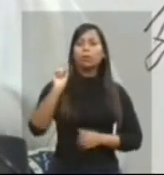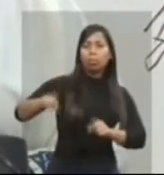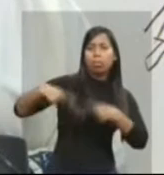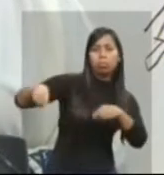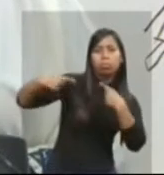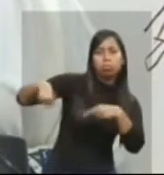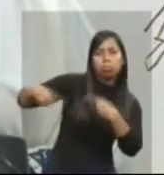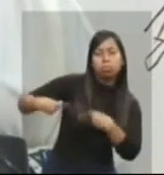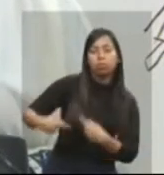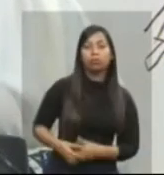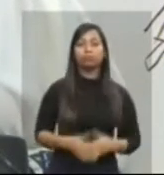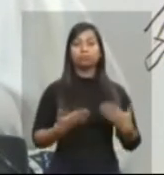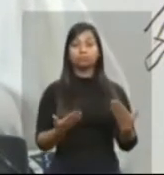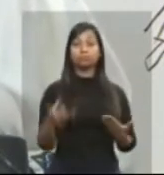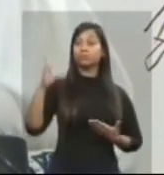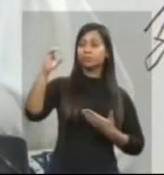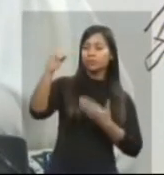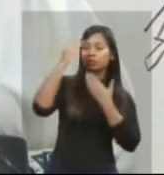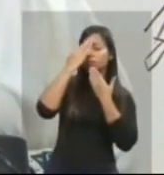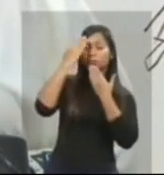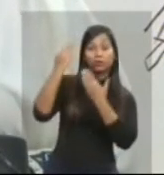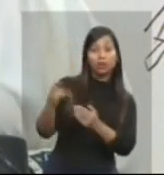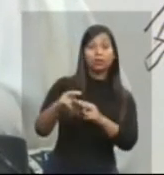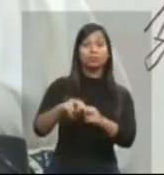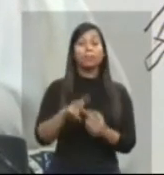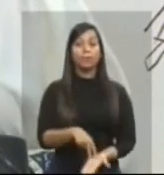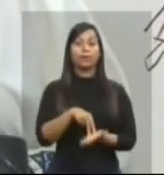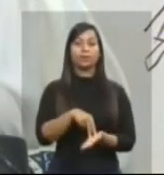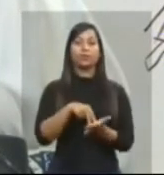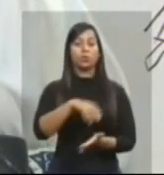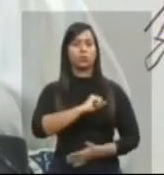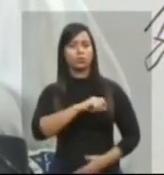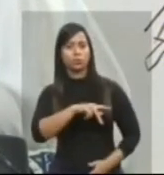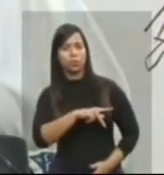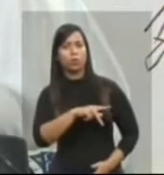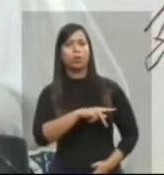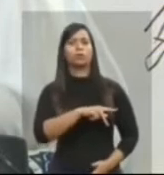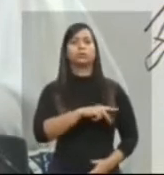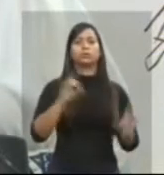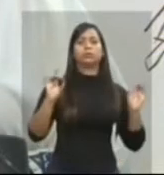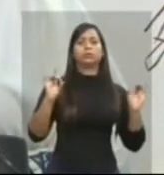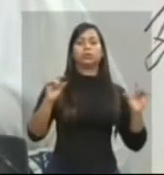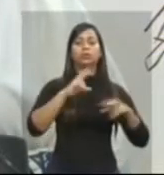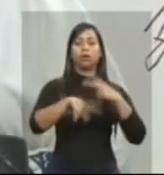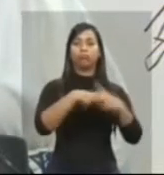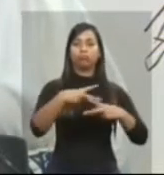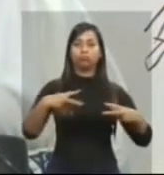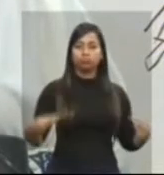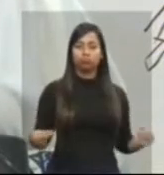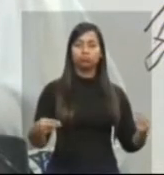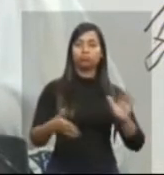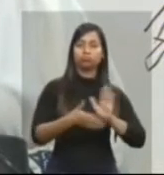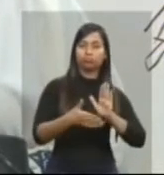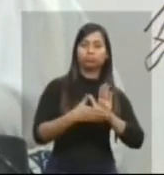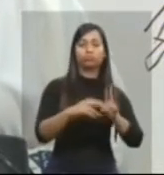perseguição. Graças à perseverança, os apóstolos mereceram o prêmio prometido